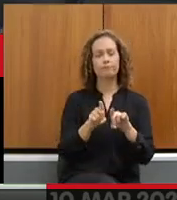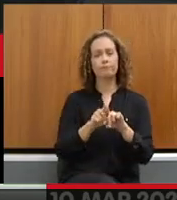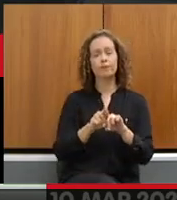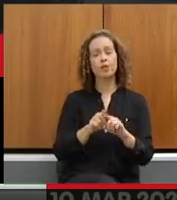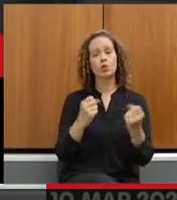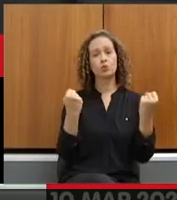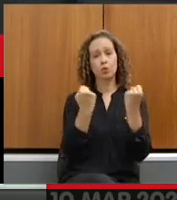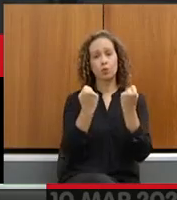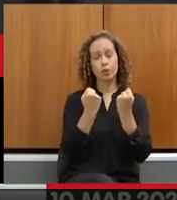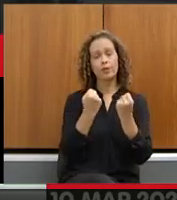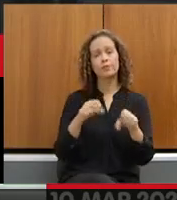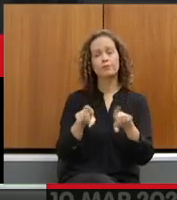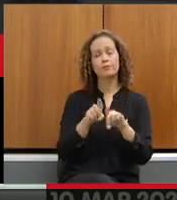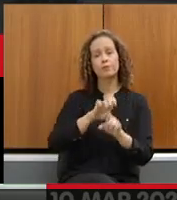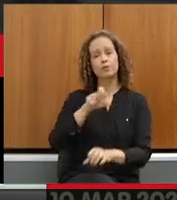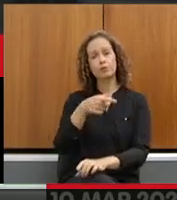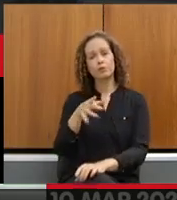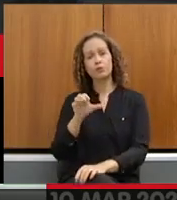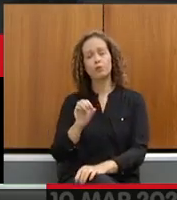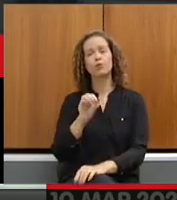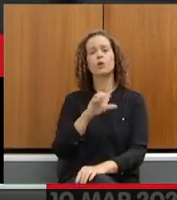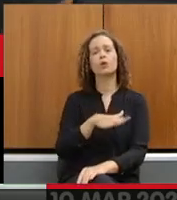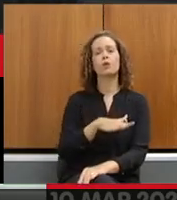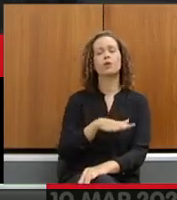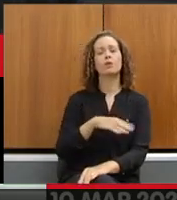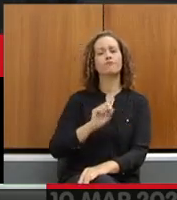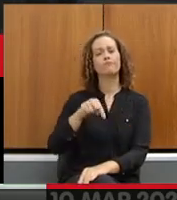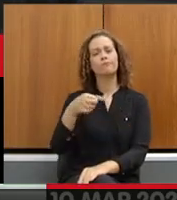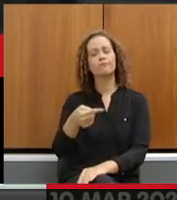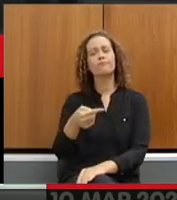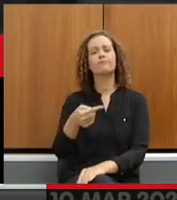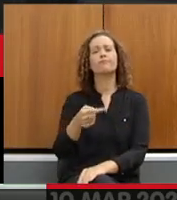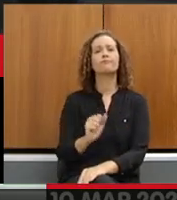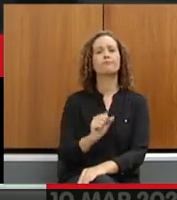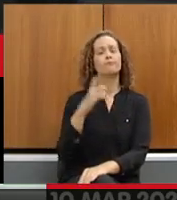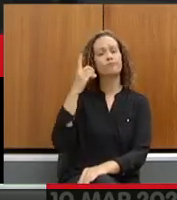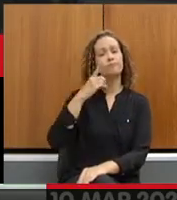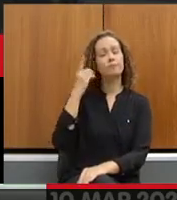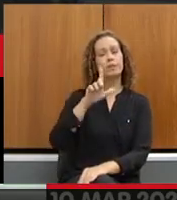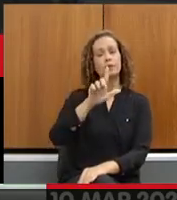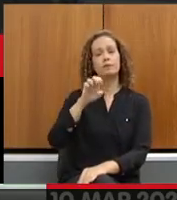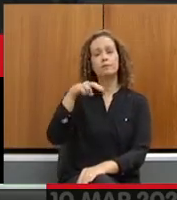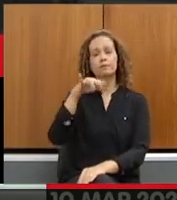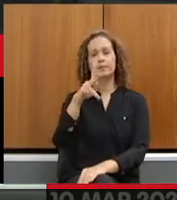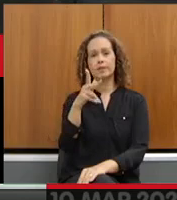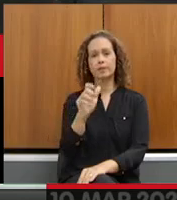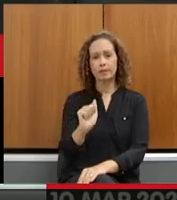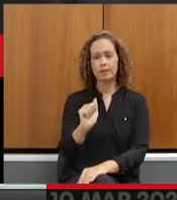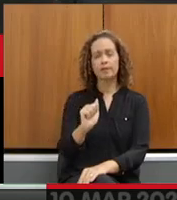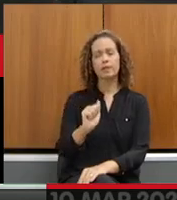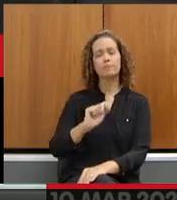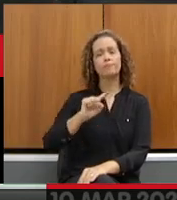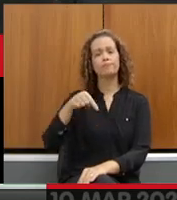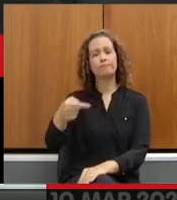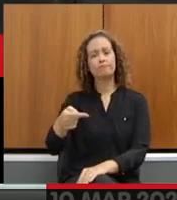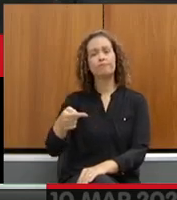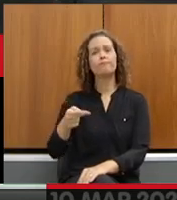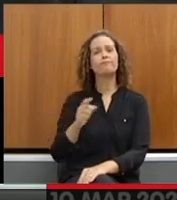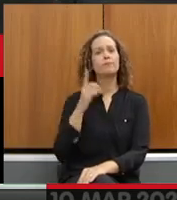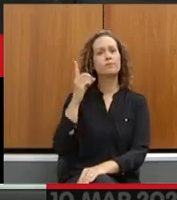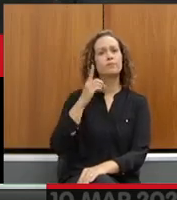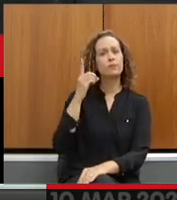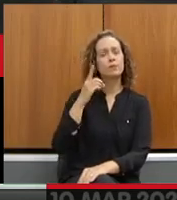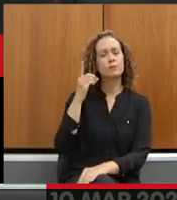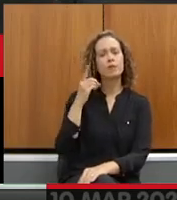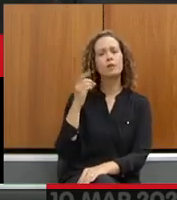Leite Deputado João Magalhães deputada Laura Serrano deputada Leninha o deputado Marquinho